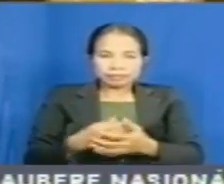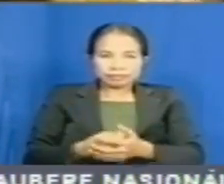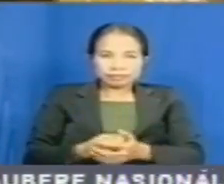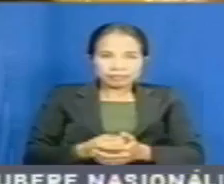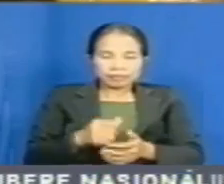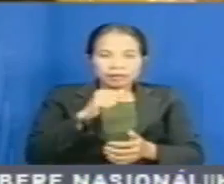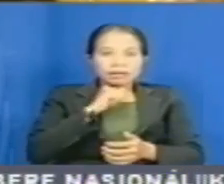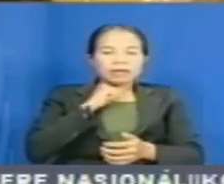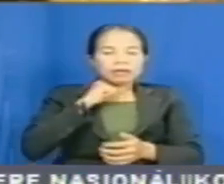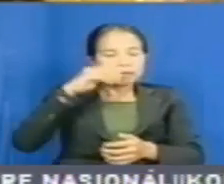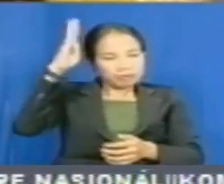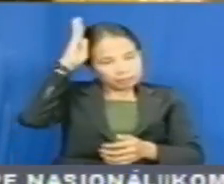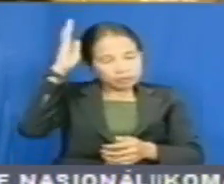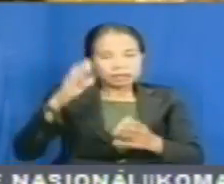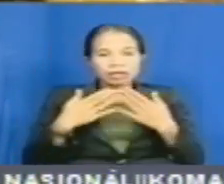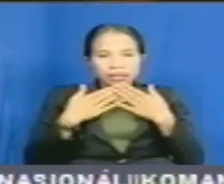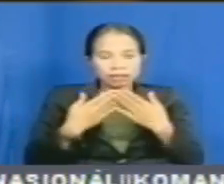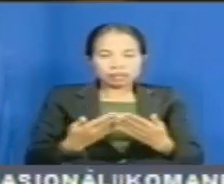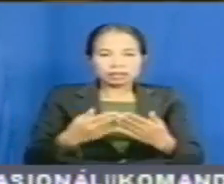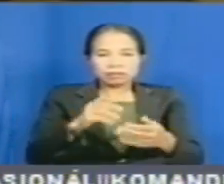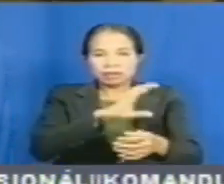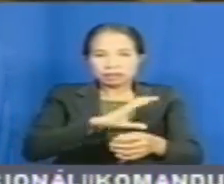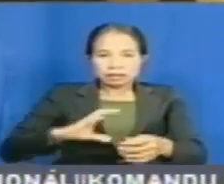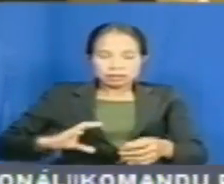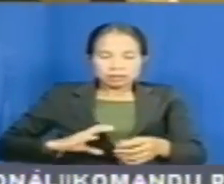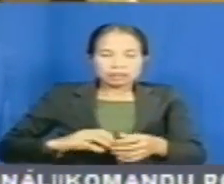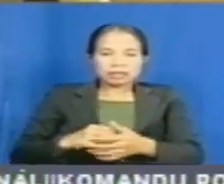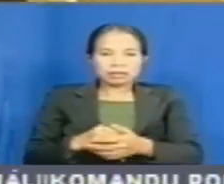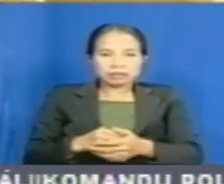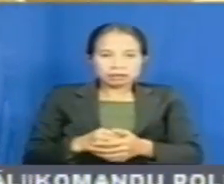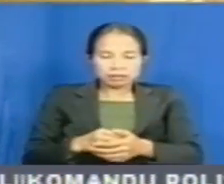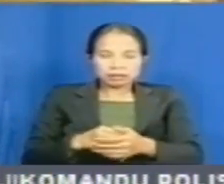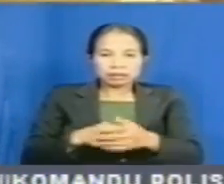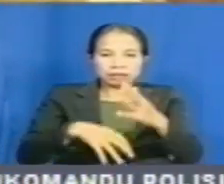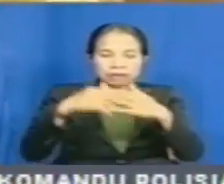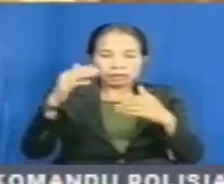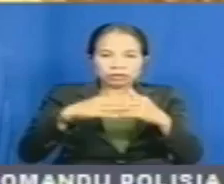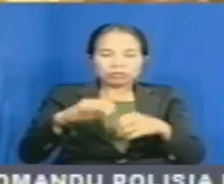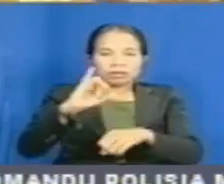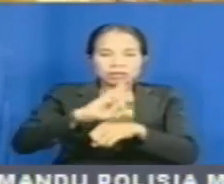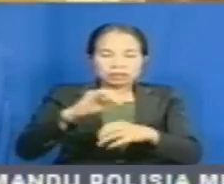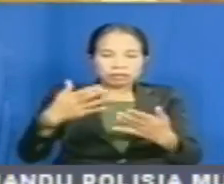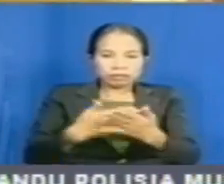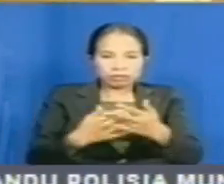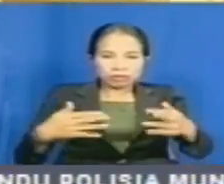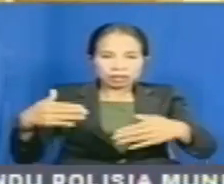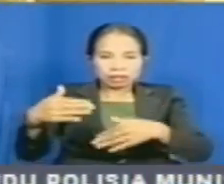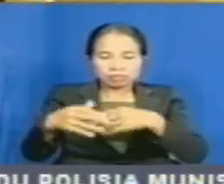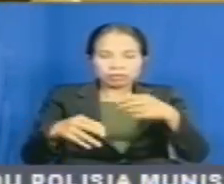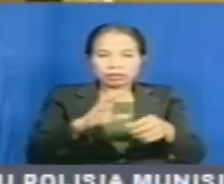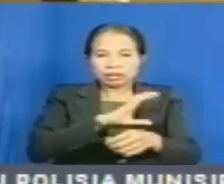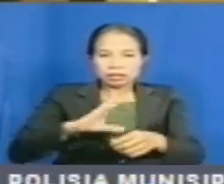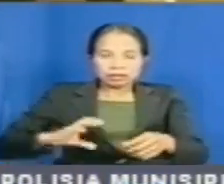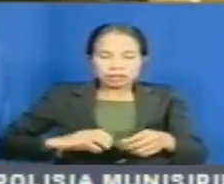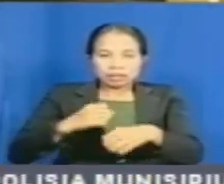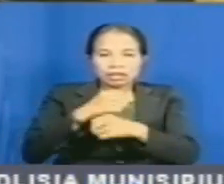Dom Virgílio mos agradece basarani Santa Madalena Makelau nebe construi capela fongida o dia libur sarani sira halo oração e